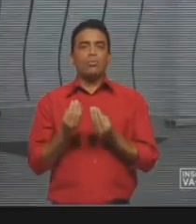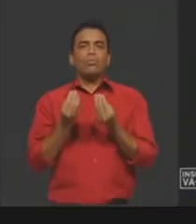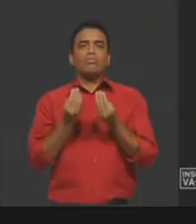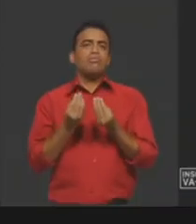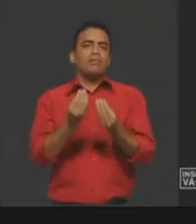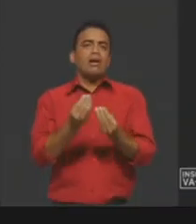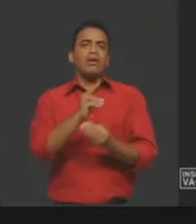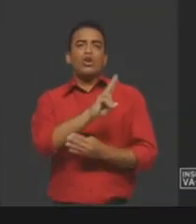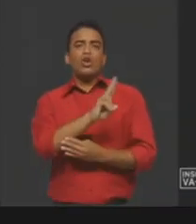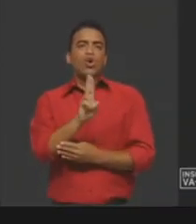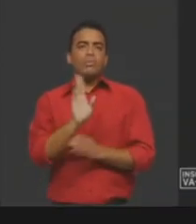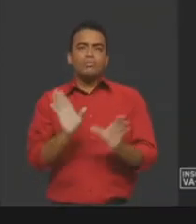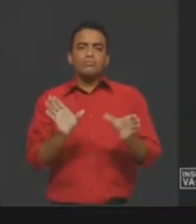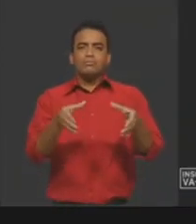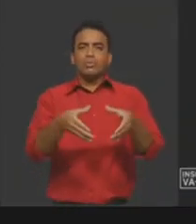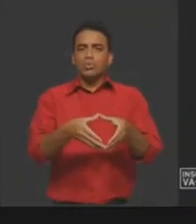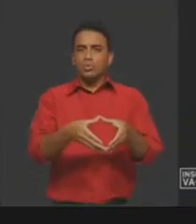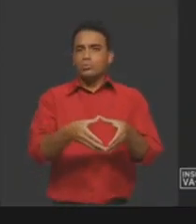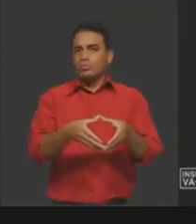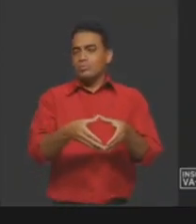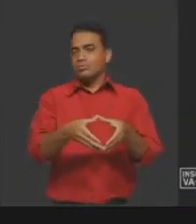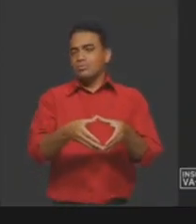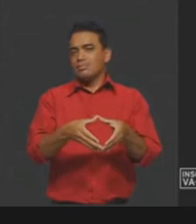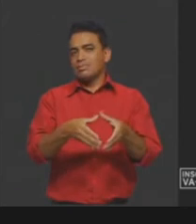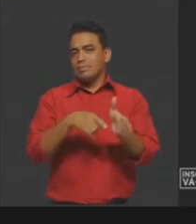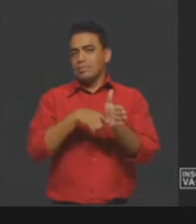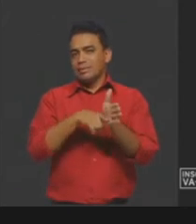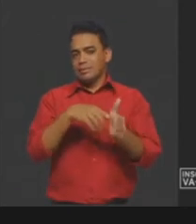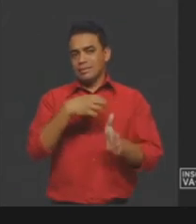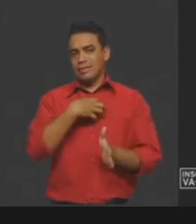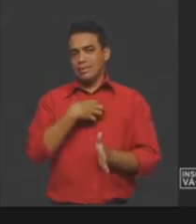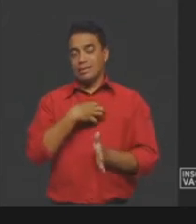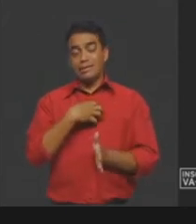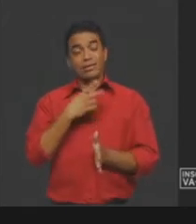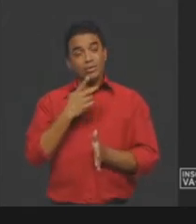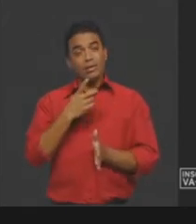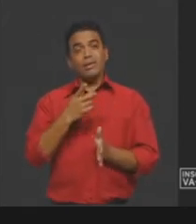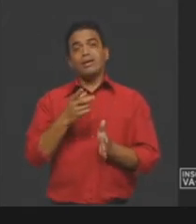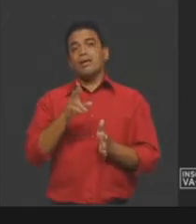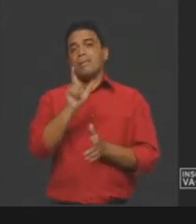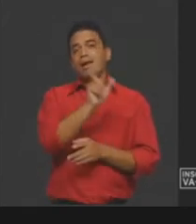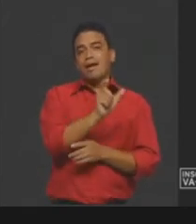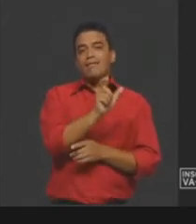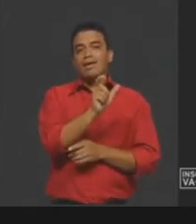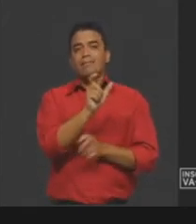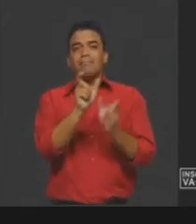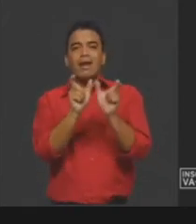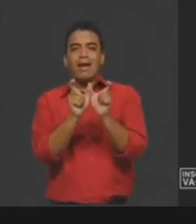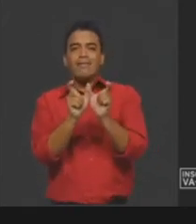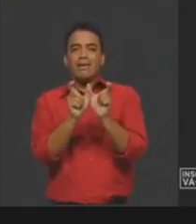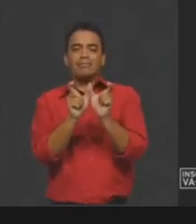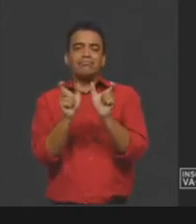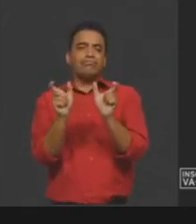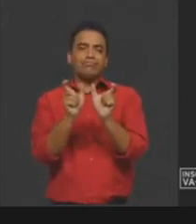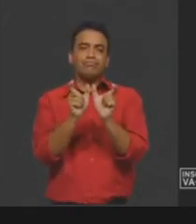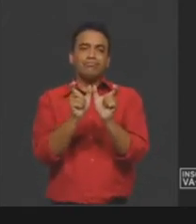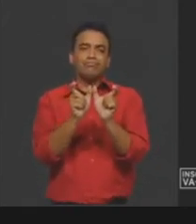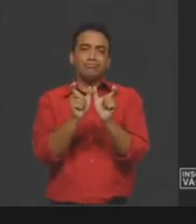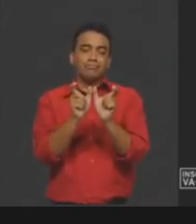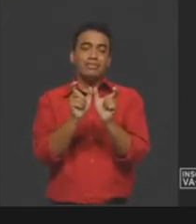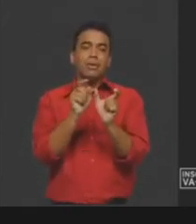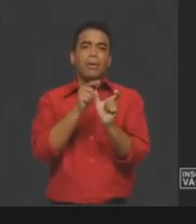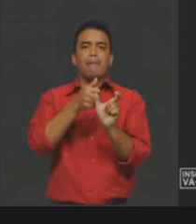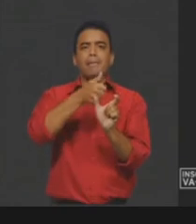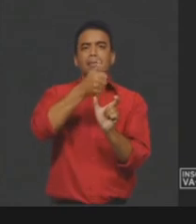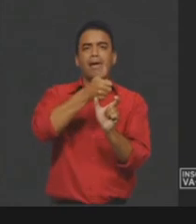espécie, né? O nome científico ele sempre vai ser composto por 2 palavras, tá? A primeira sempre vai representar o gênero da espécie